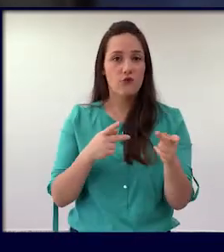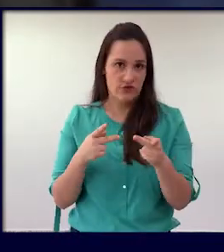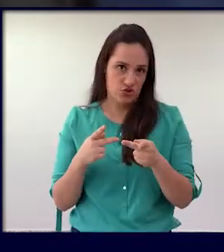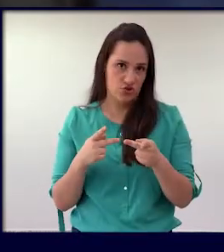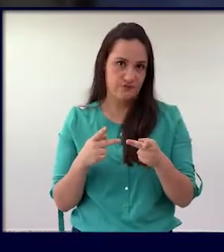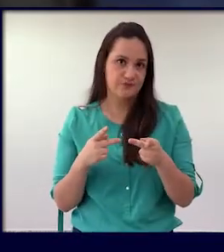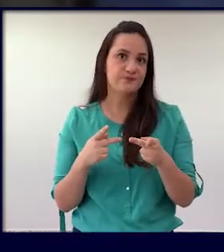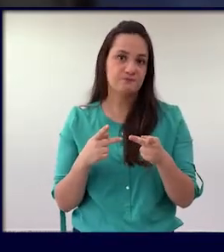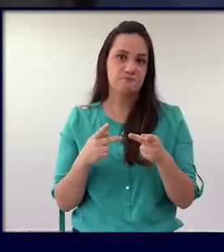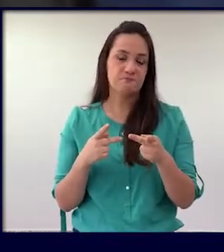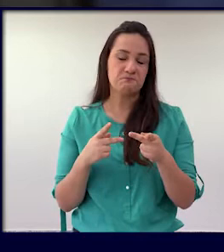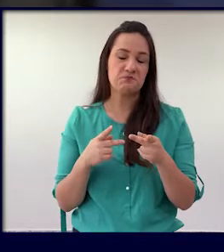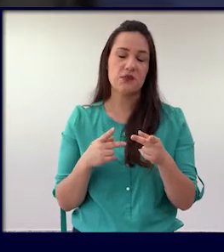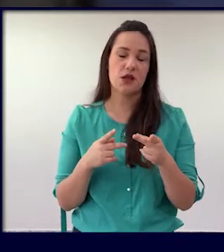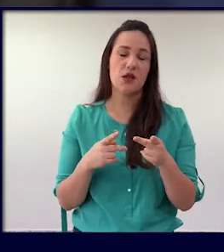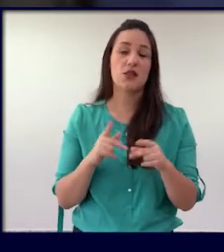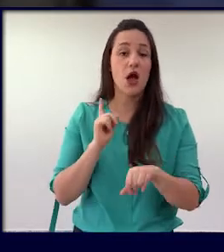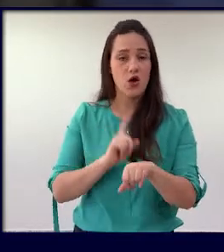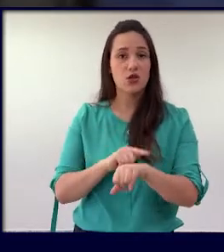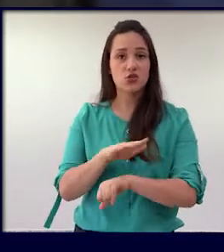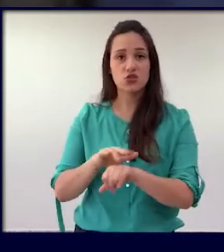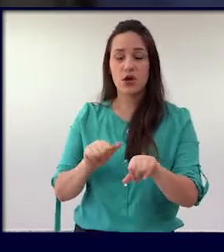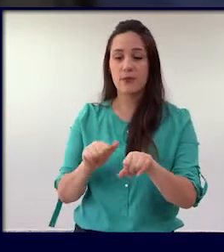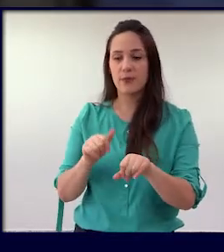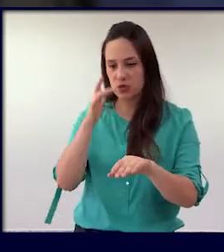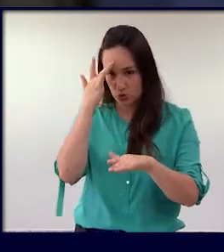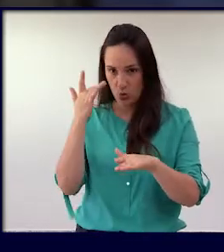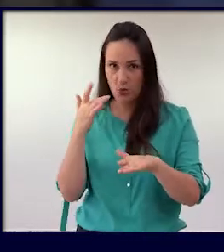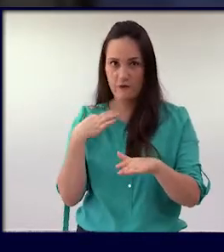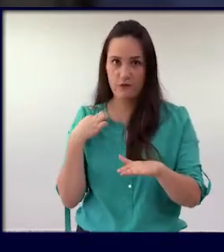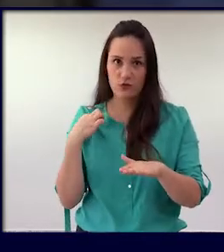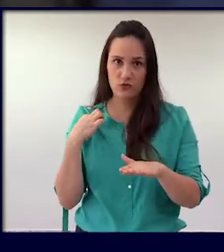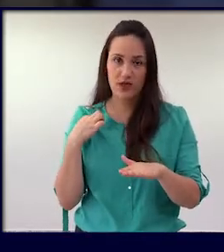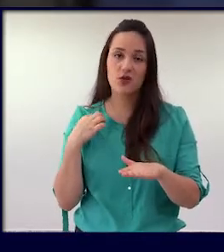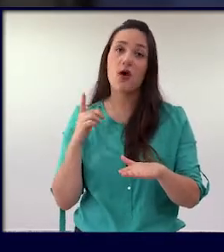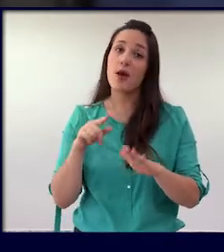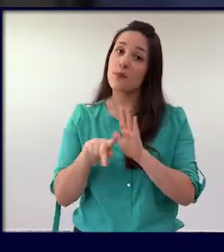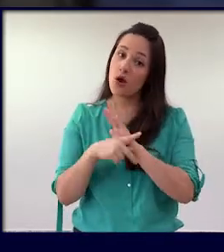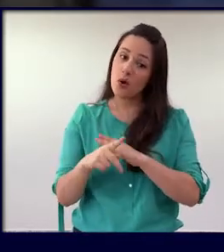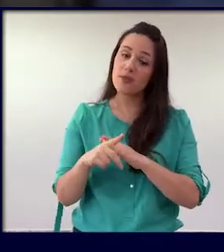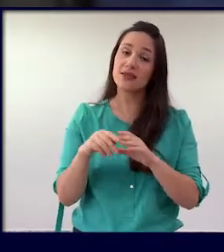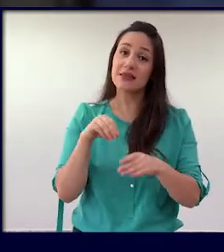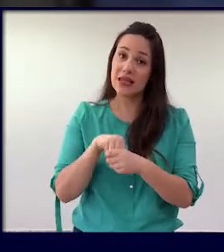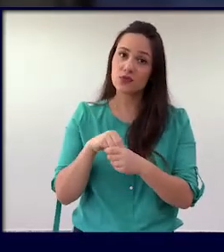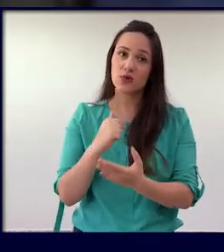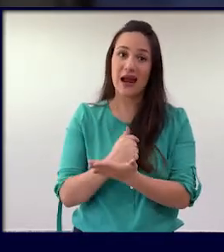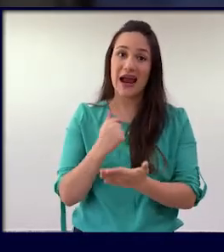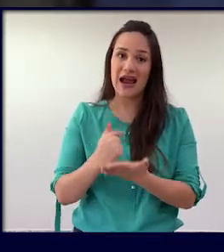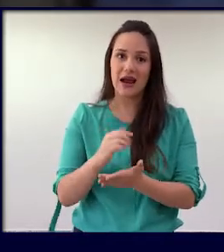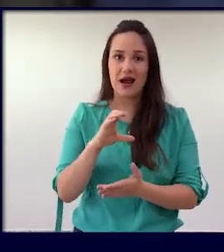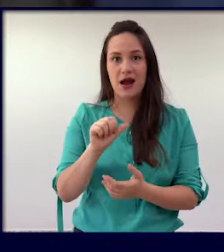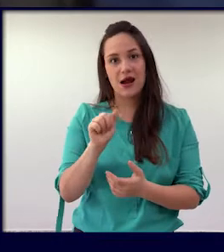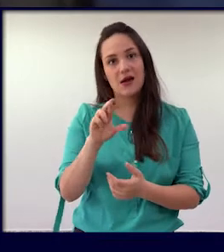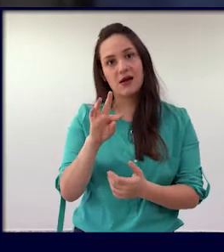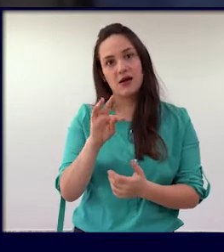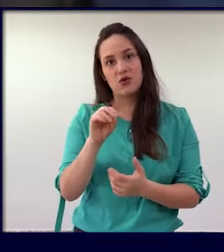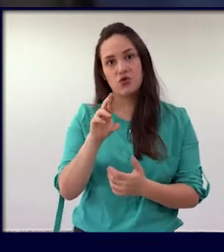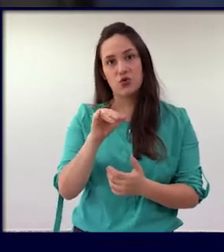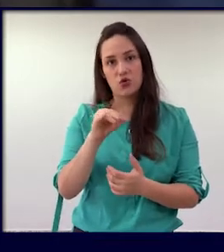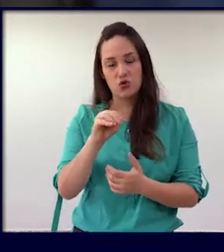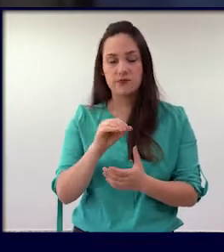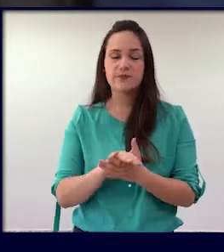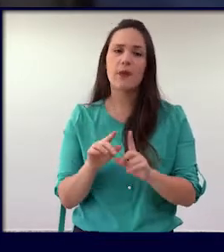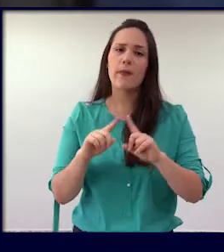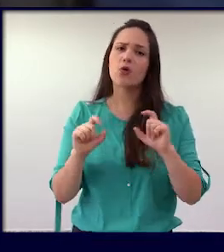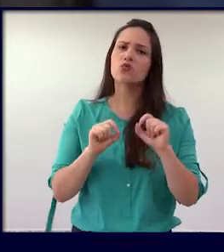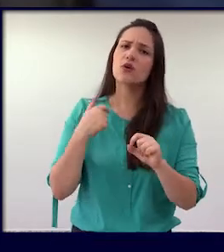Então, assim, normalmente a convocação de mesário, ela é feita, é um ato do cartório eleitoral. E aí, o que a